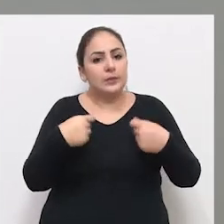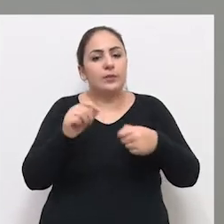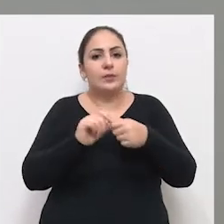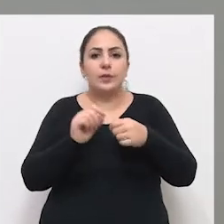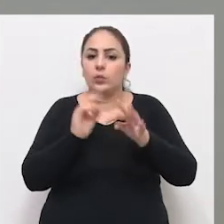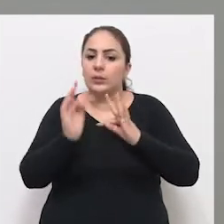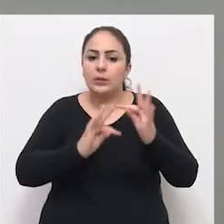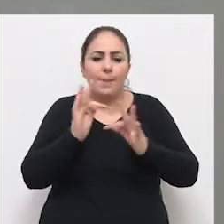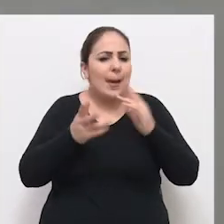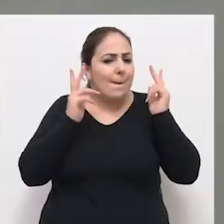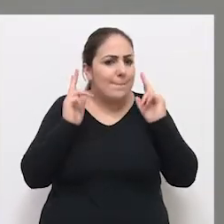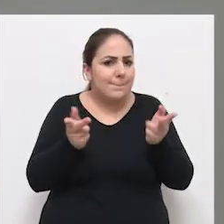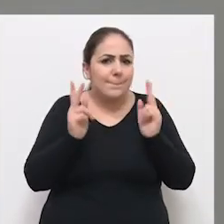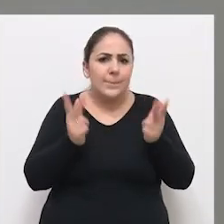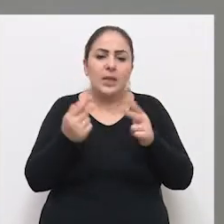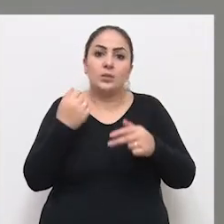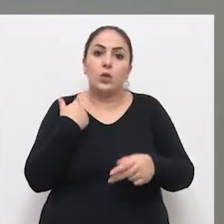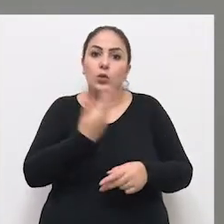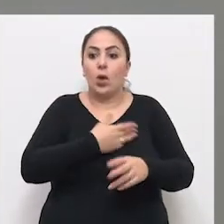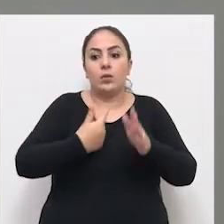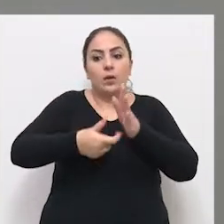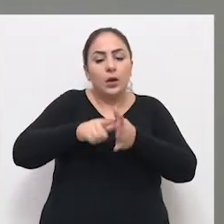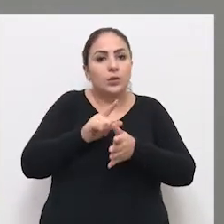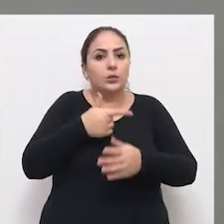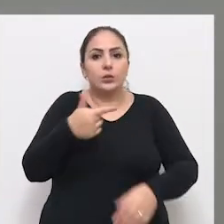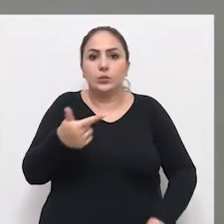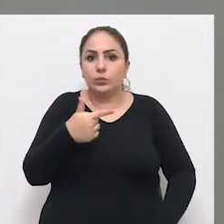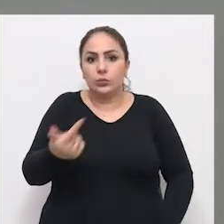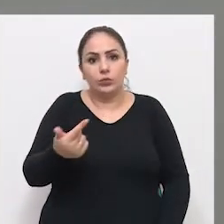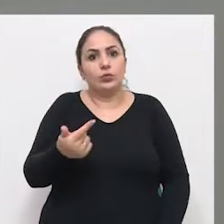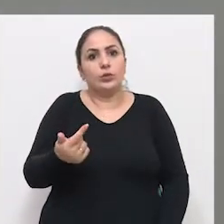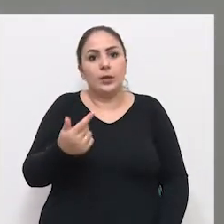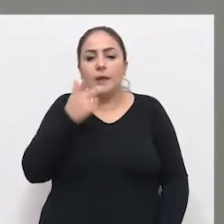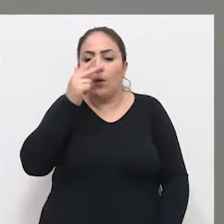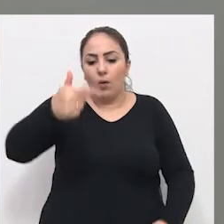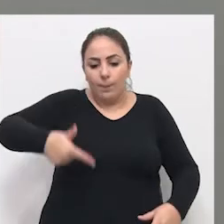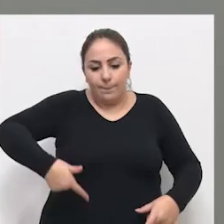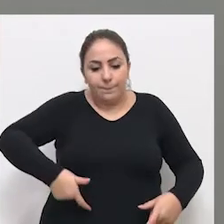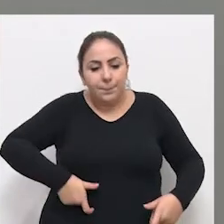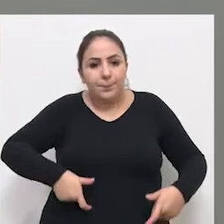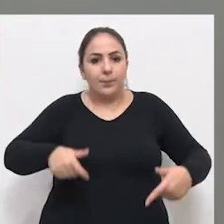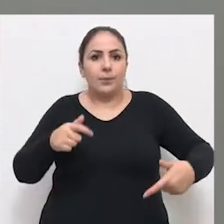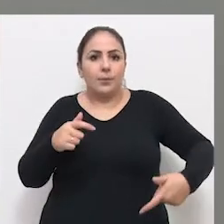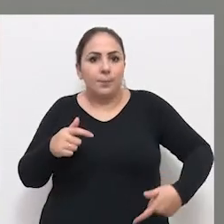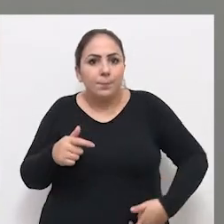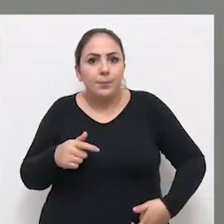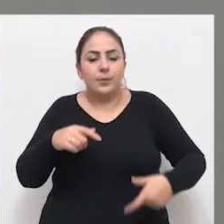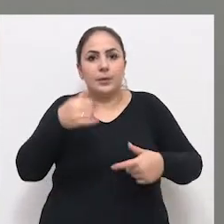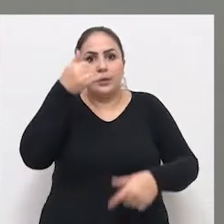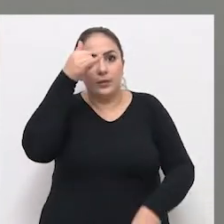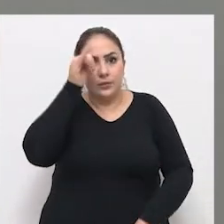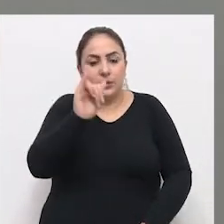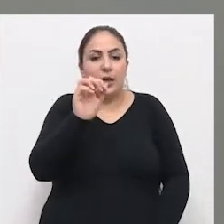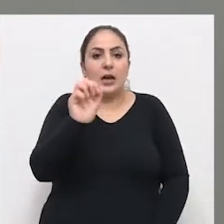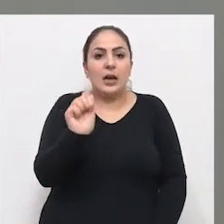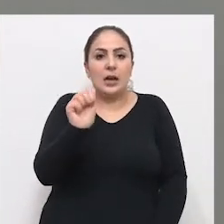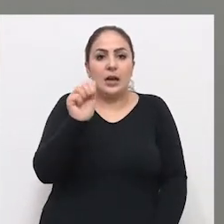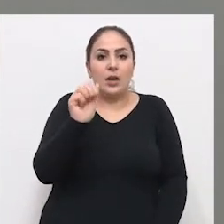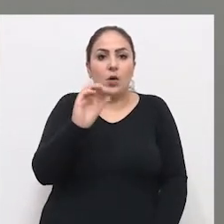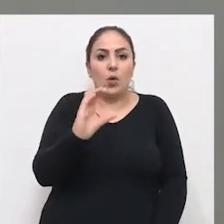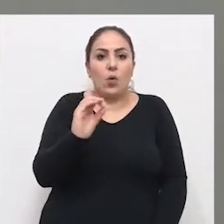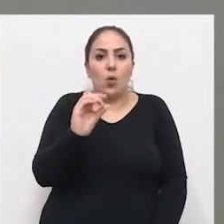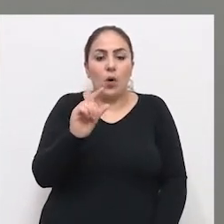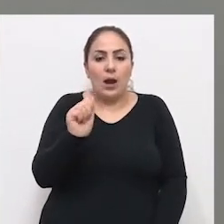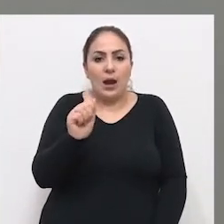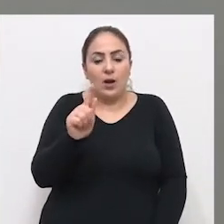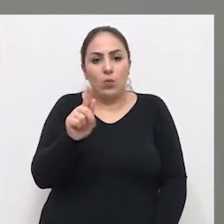é exatamente o mesmo quando a gente não tinha, que são as injeções na barriga, para anticoagular o sangue,